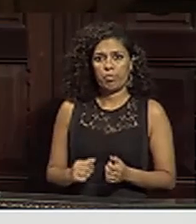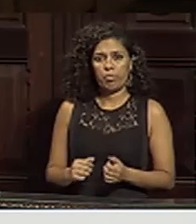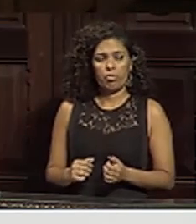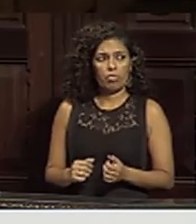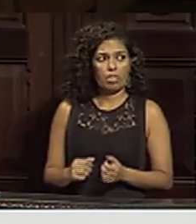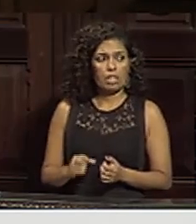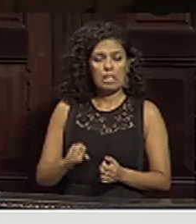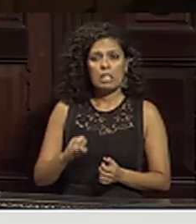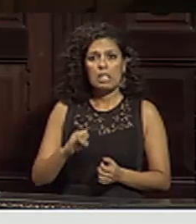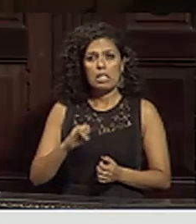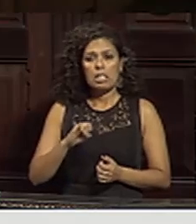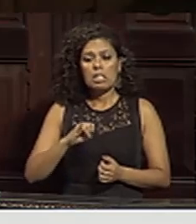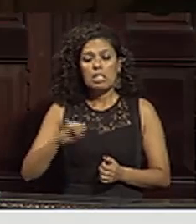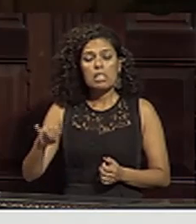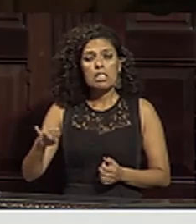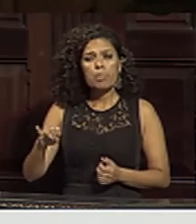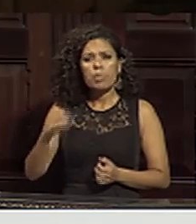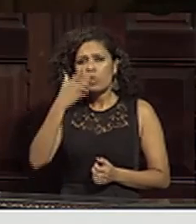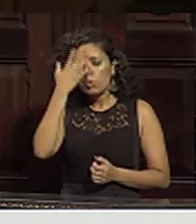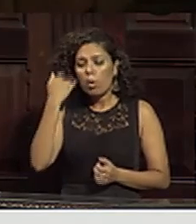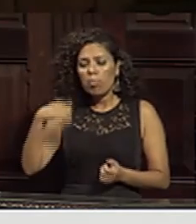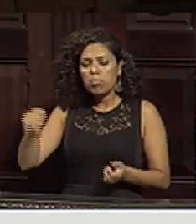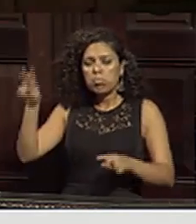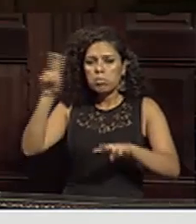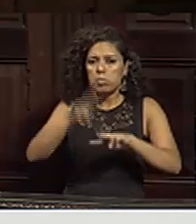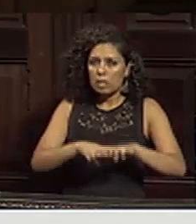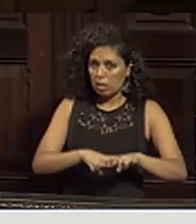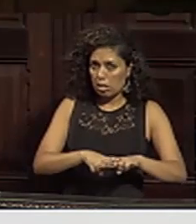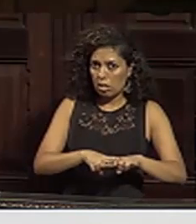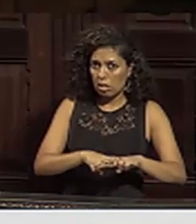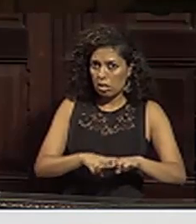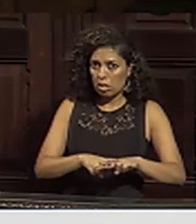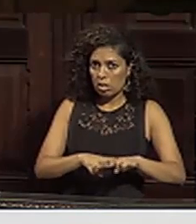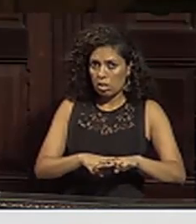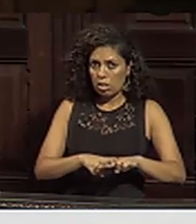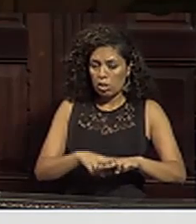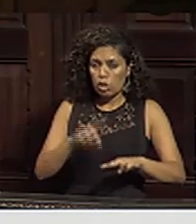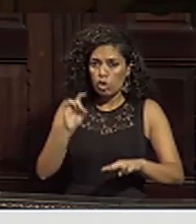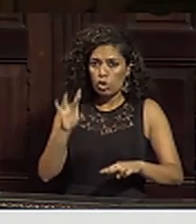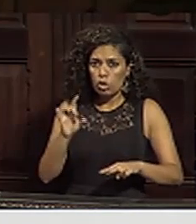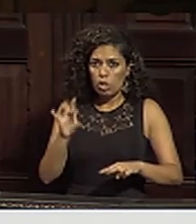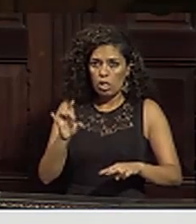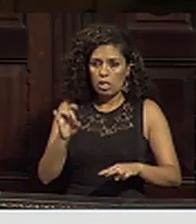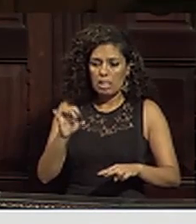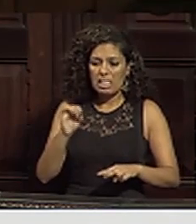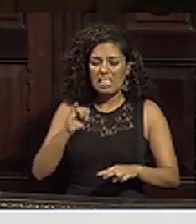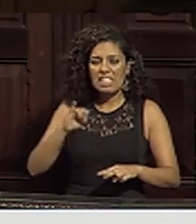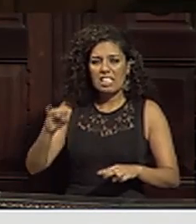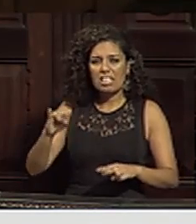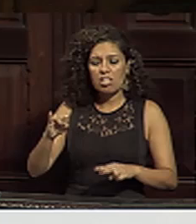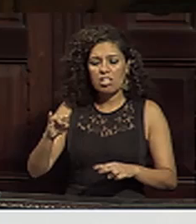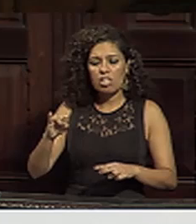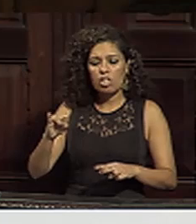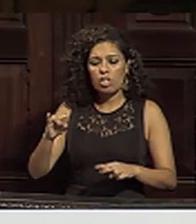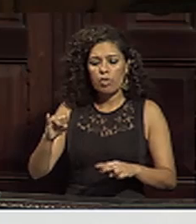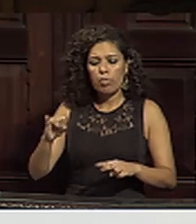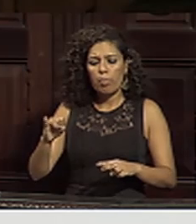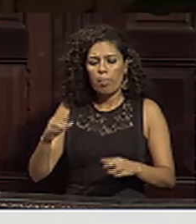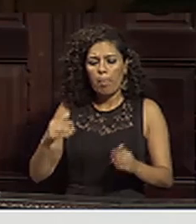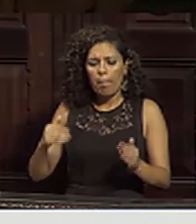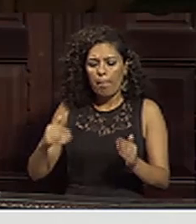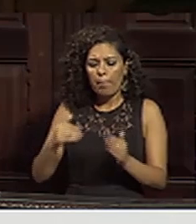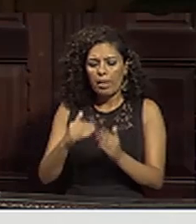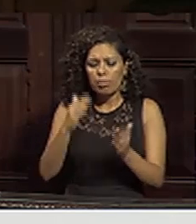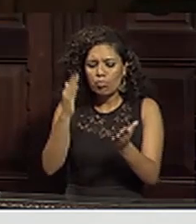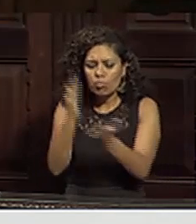se o processo estivesse na sua fase final, isto